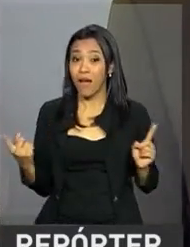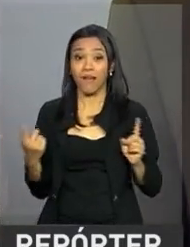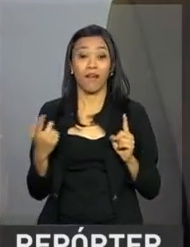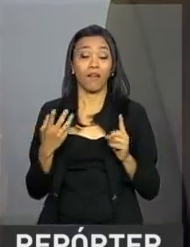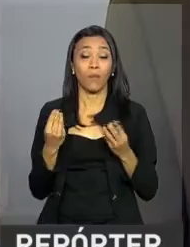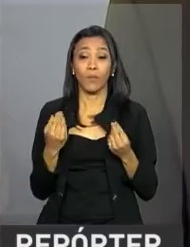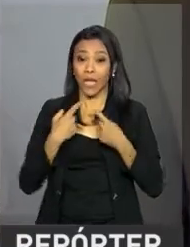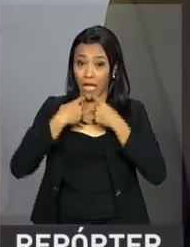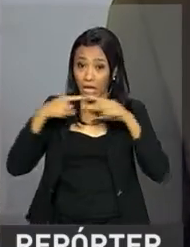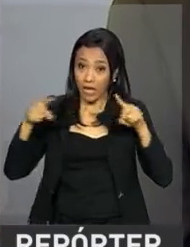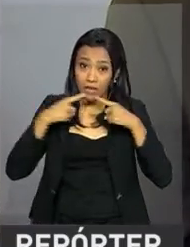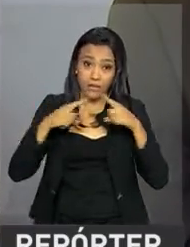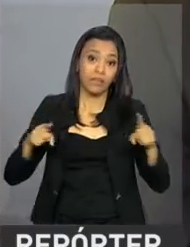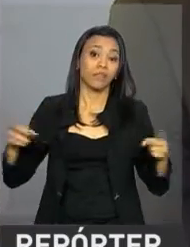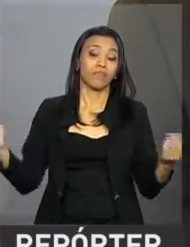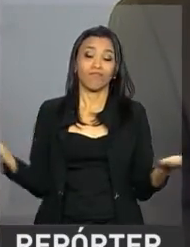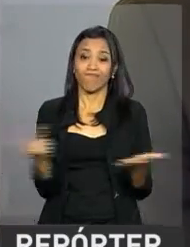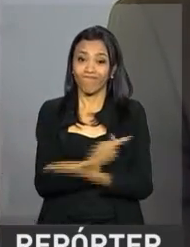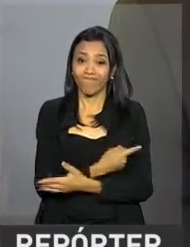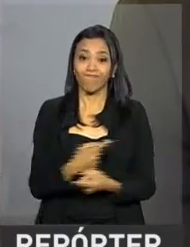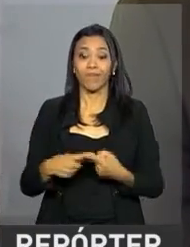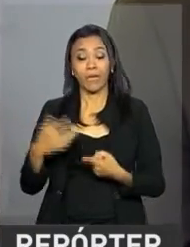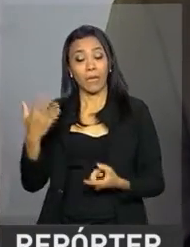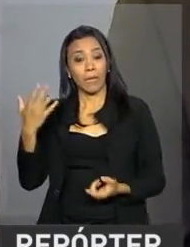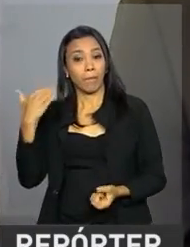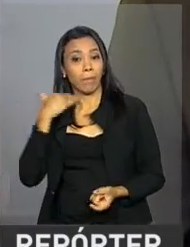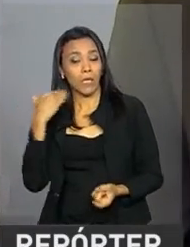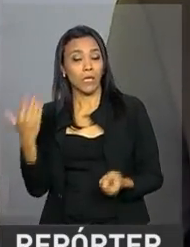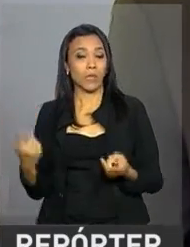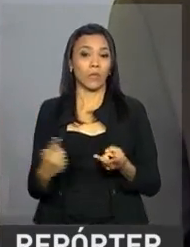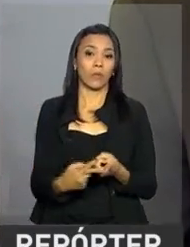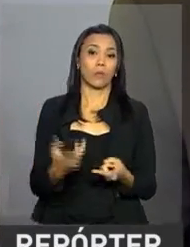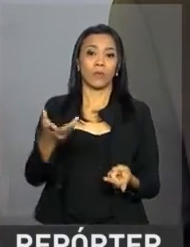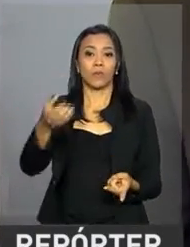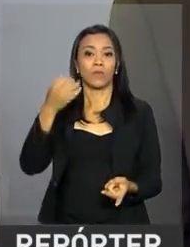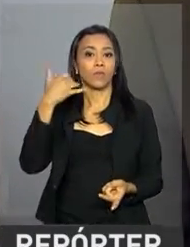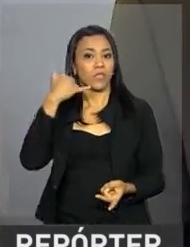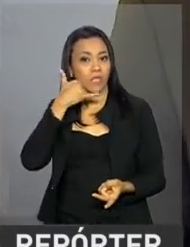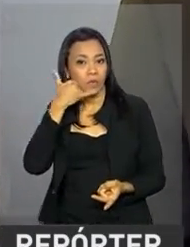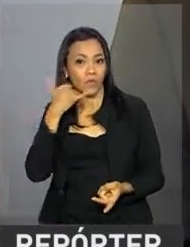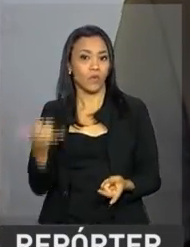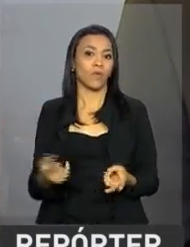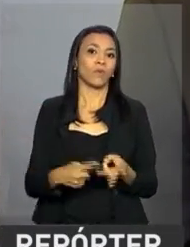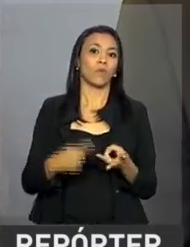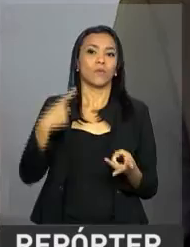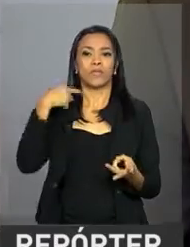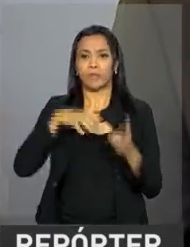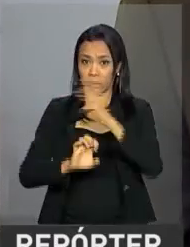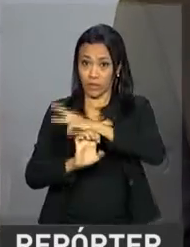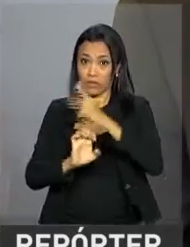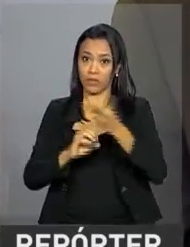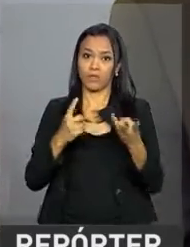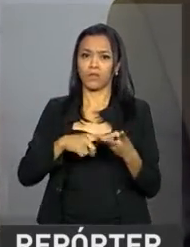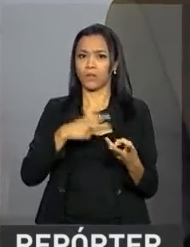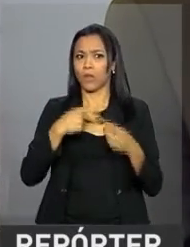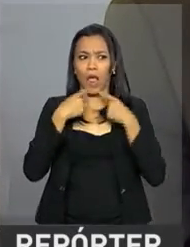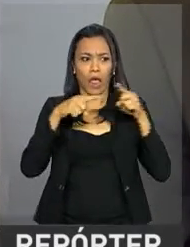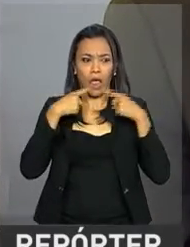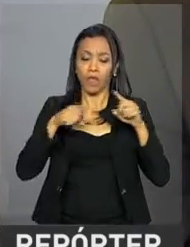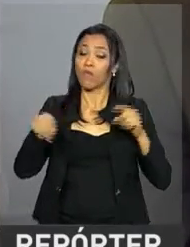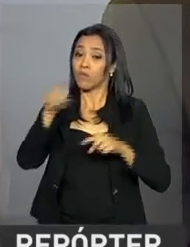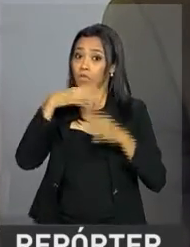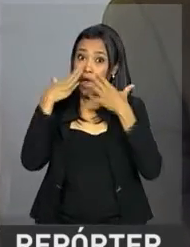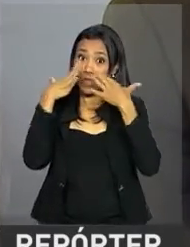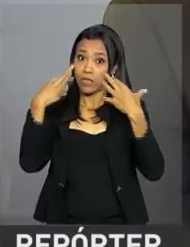de bancos e de empresas de telefonia móvel, os consumidores precisam ficar atentos antes de contratar os